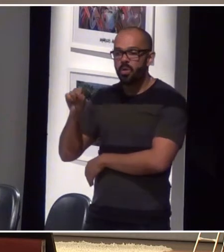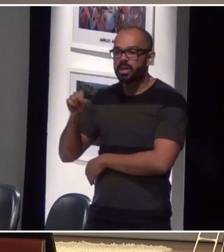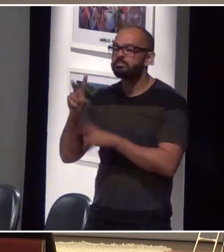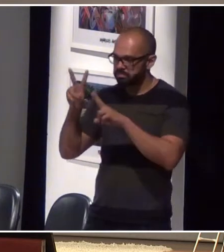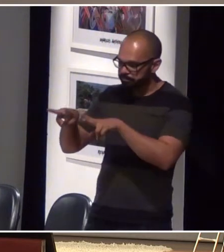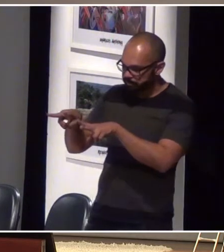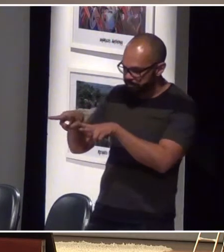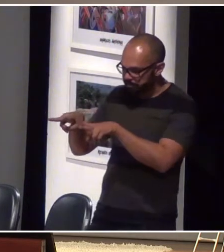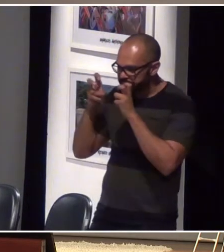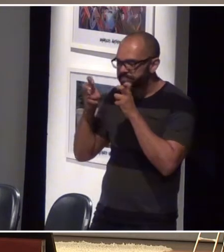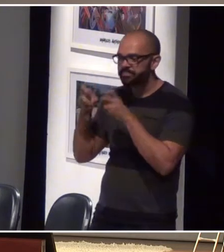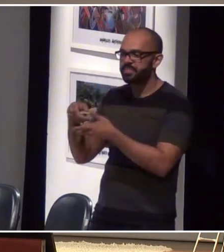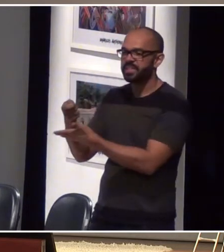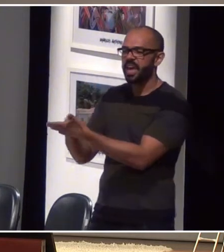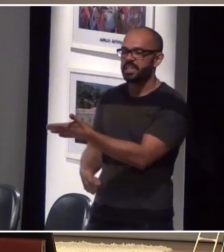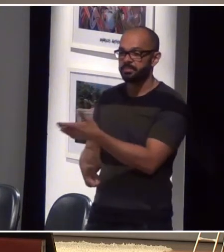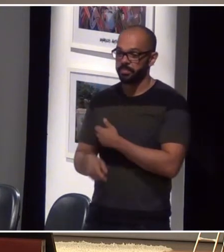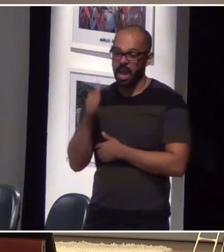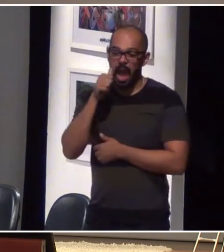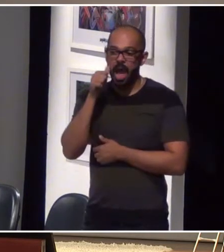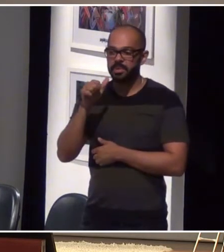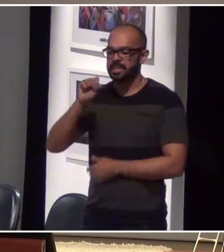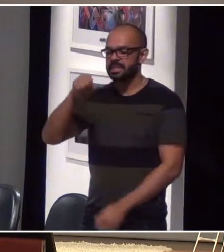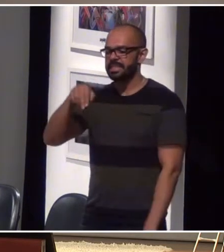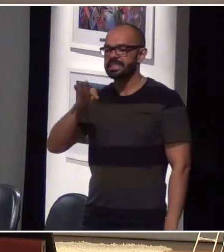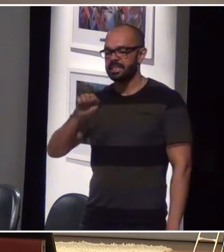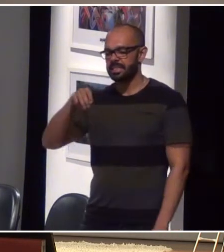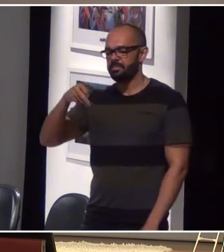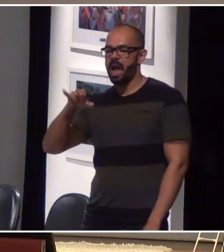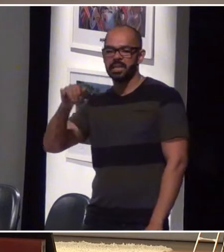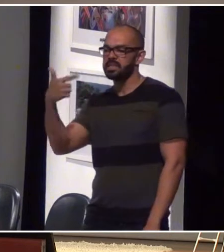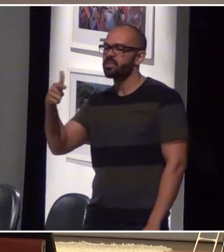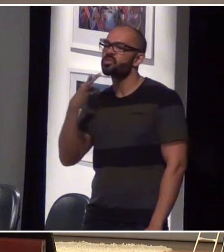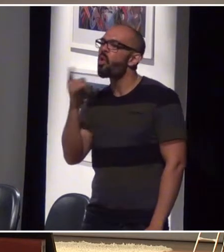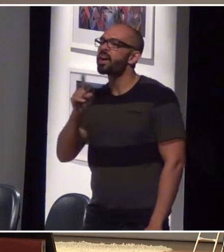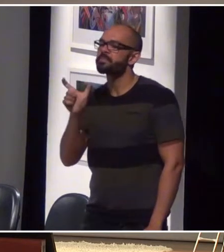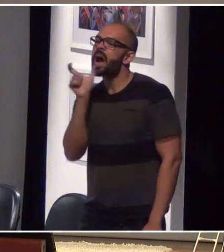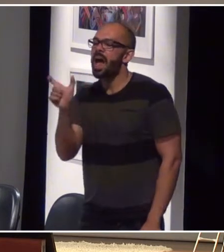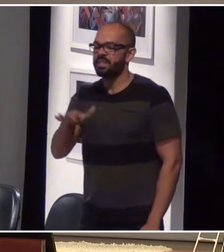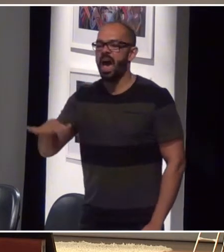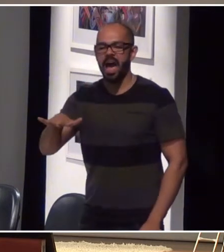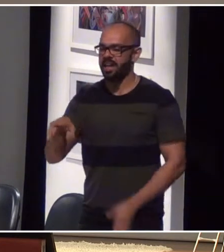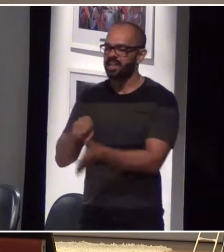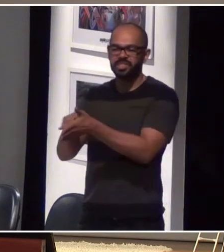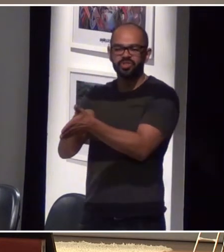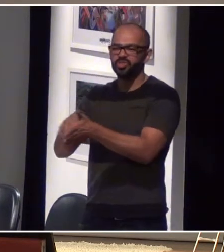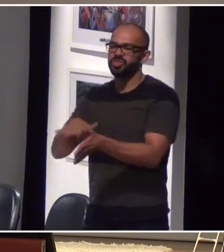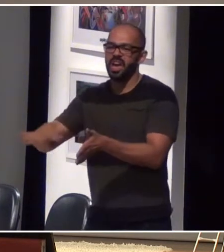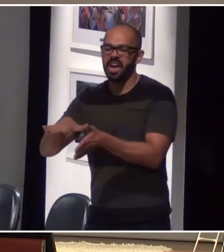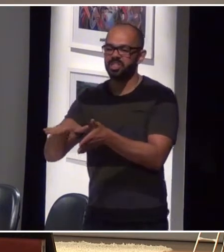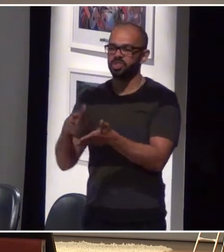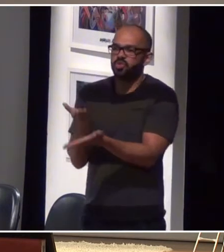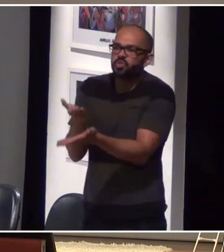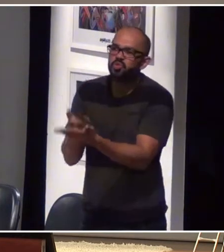era visível no texto. A menina de Santa Maria não tem os jargões da área. Ela não estuda no campo